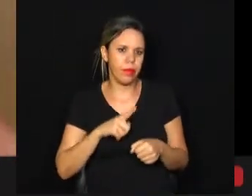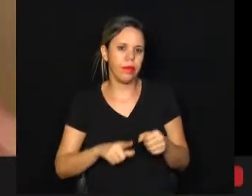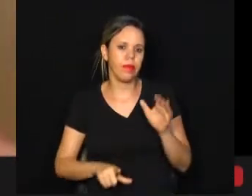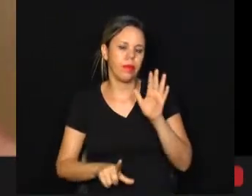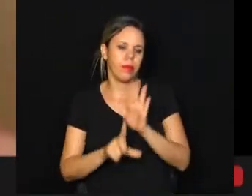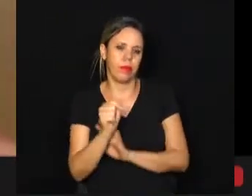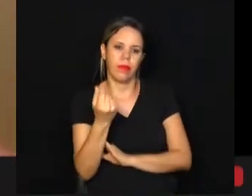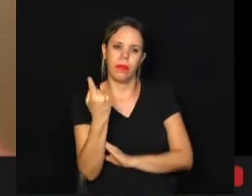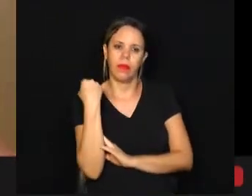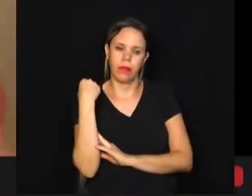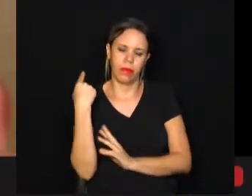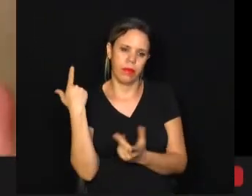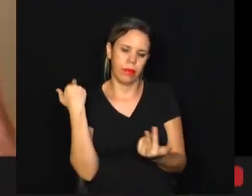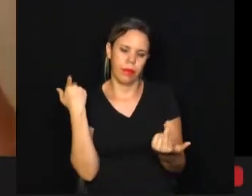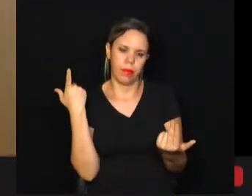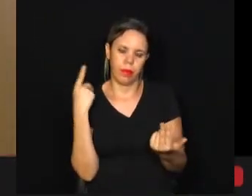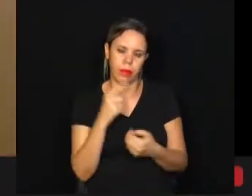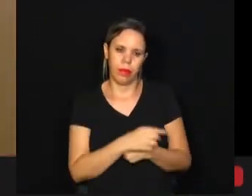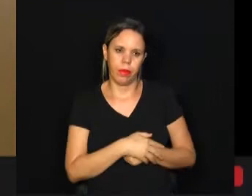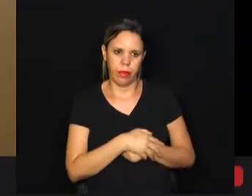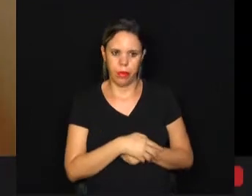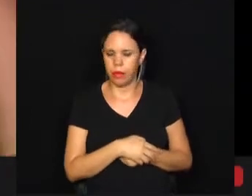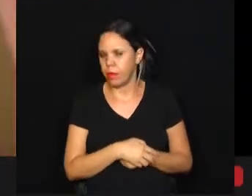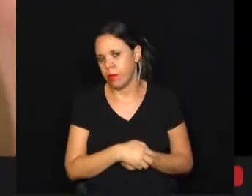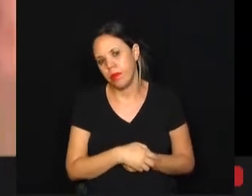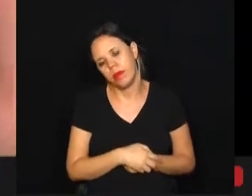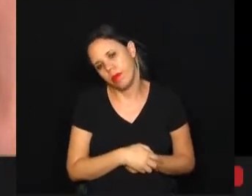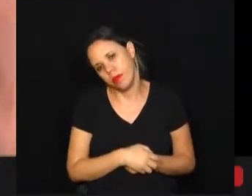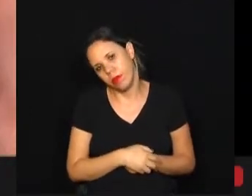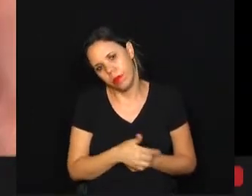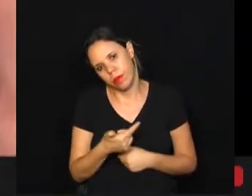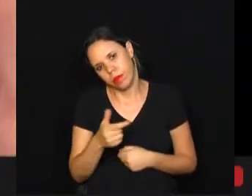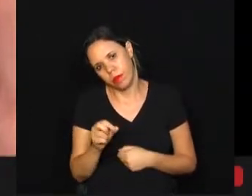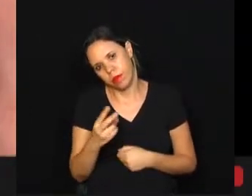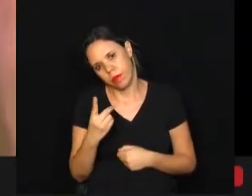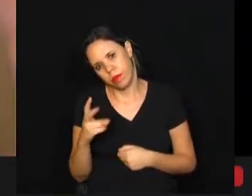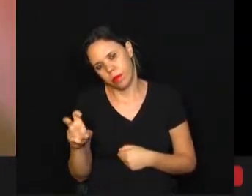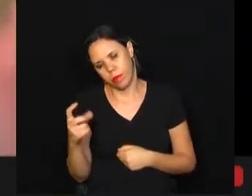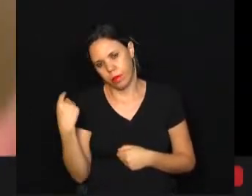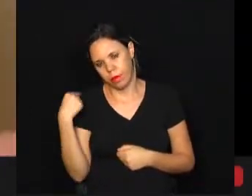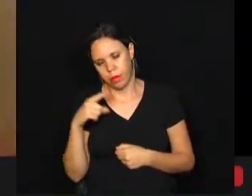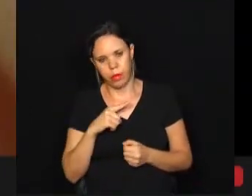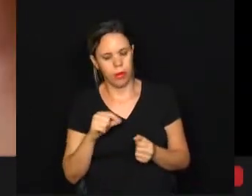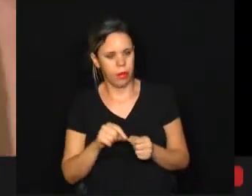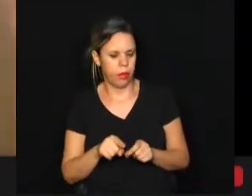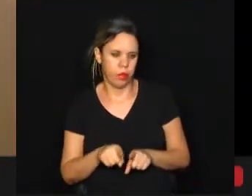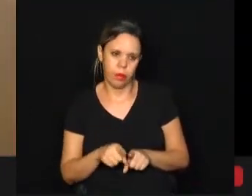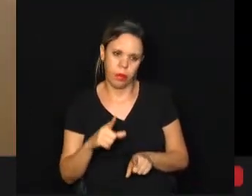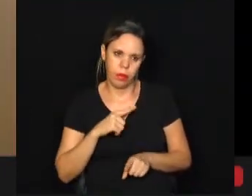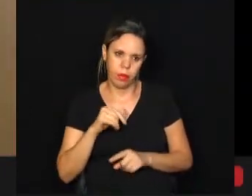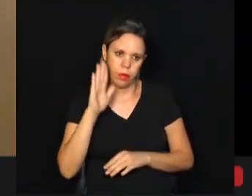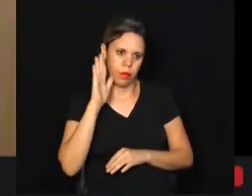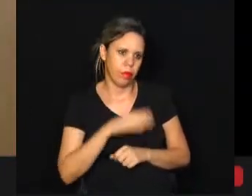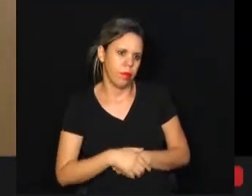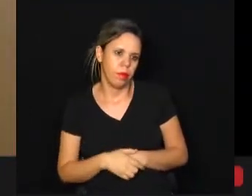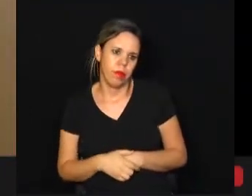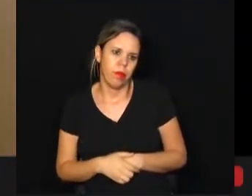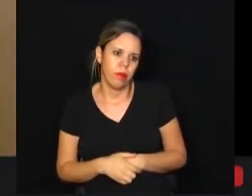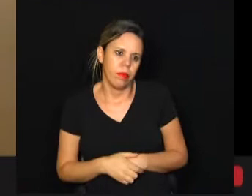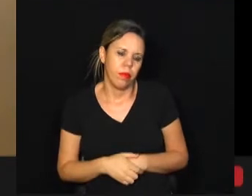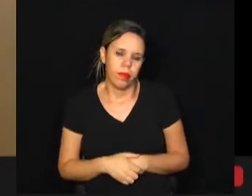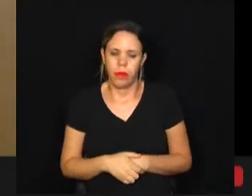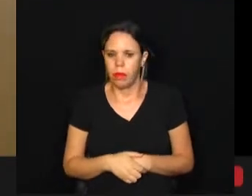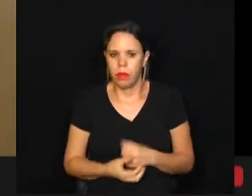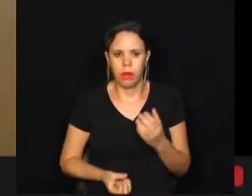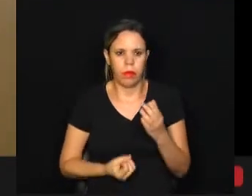tinha anteriormente, né? Pelo menos em 2015, e possa ter mais, porque